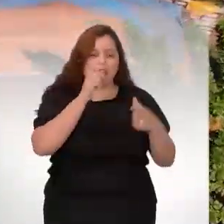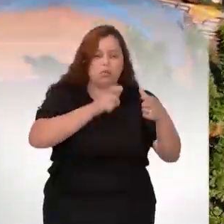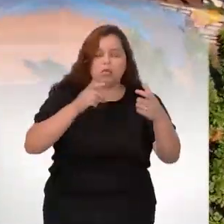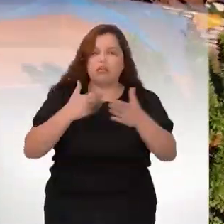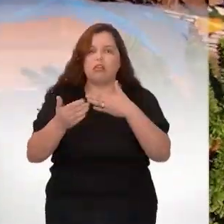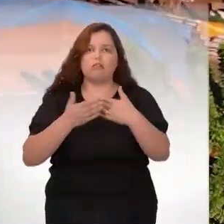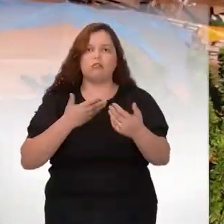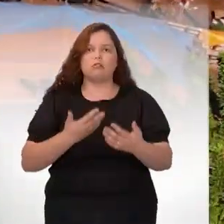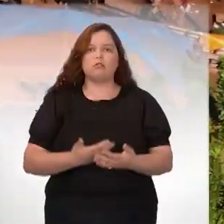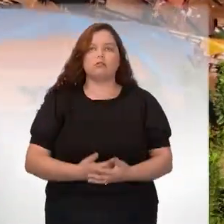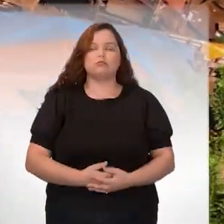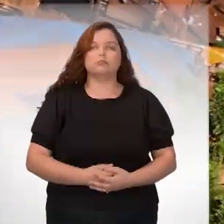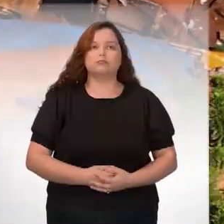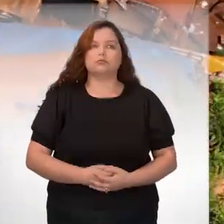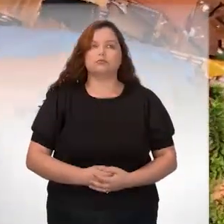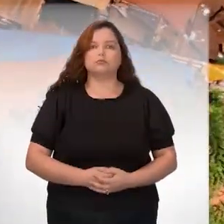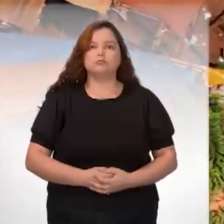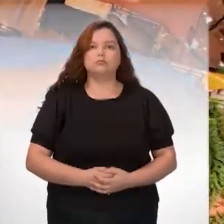mundo.